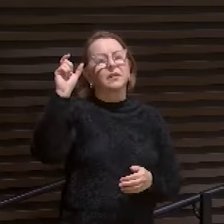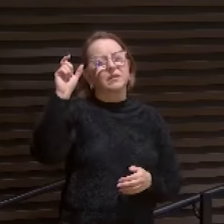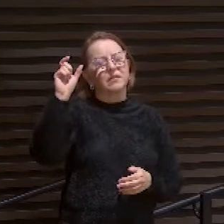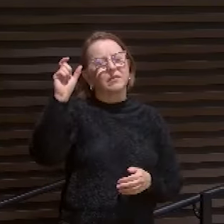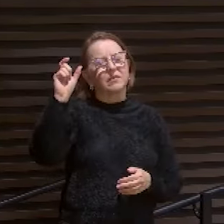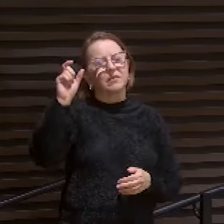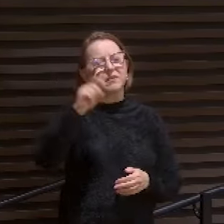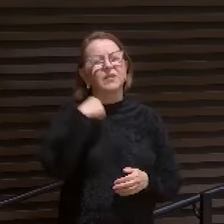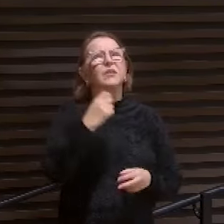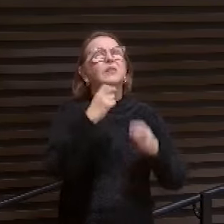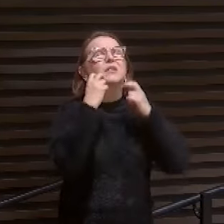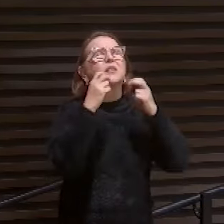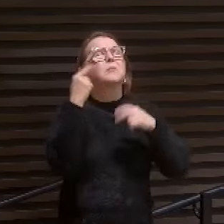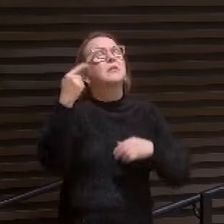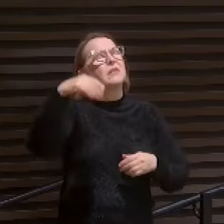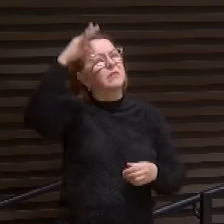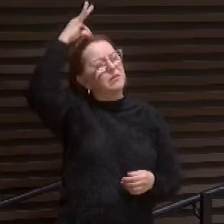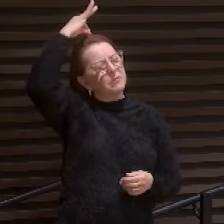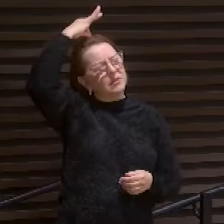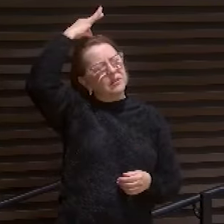nós rogamos que o Teu Espírito